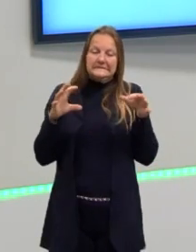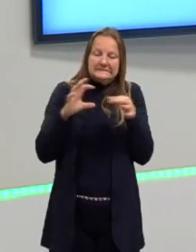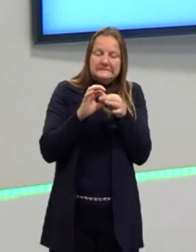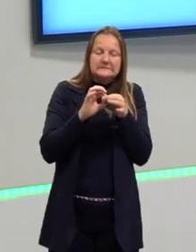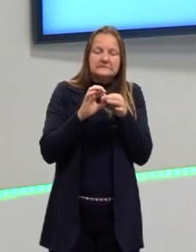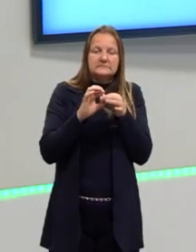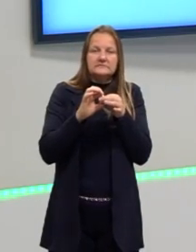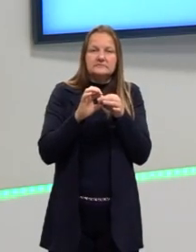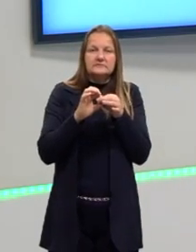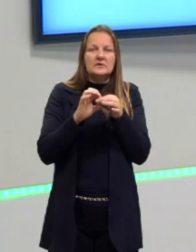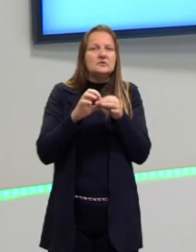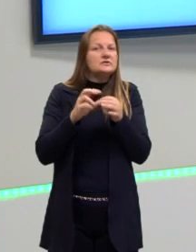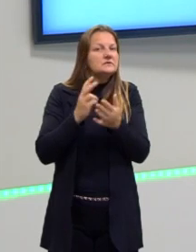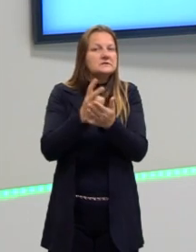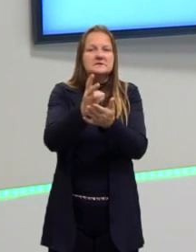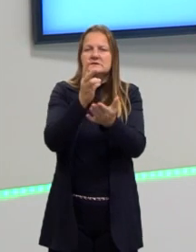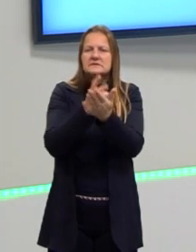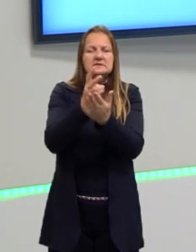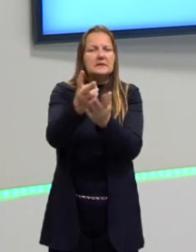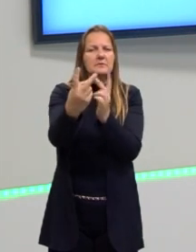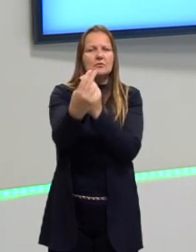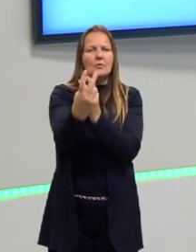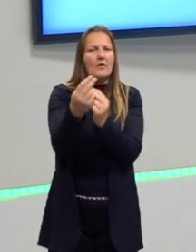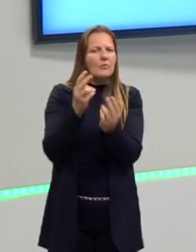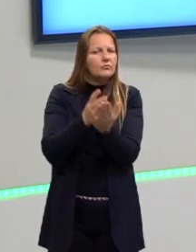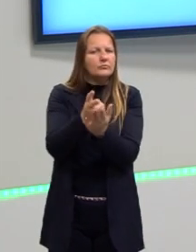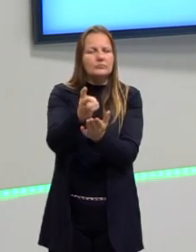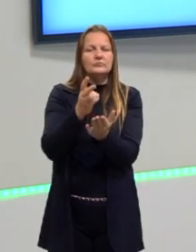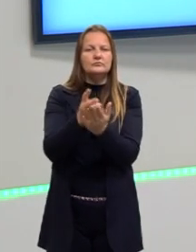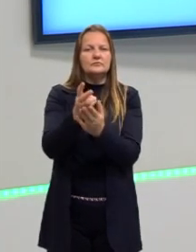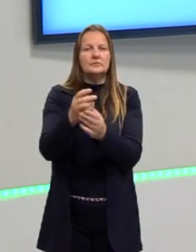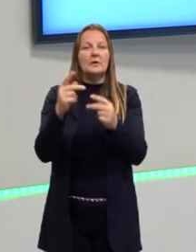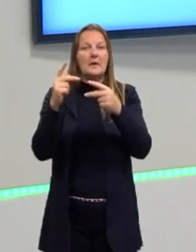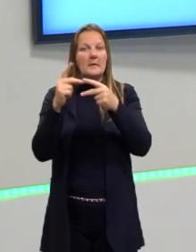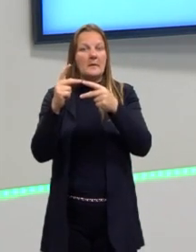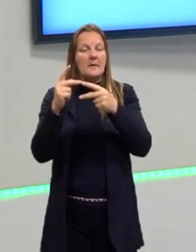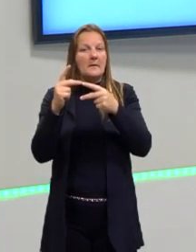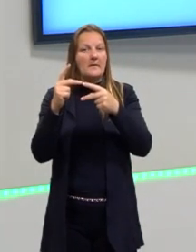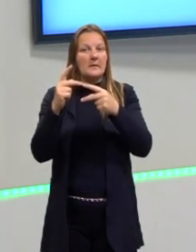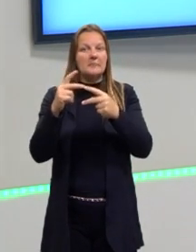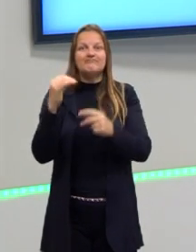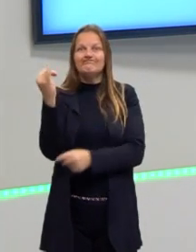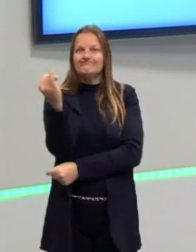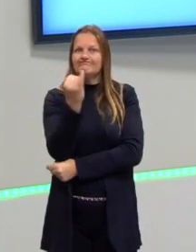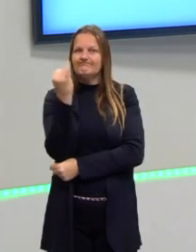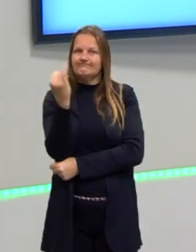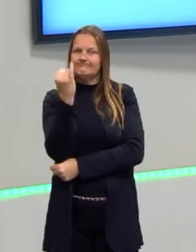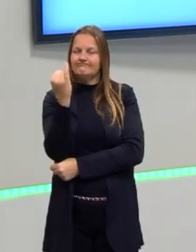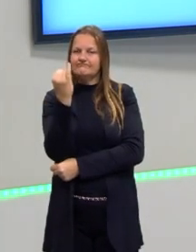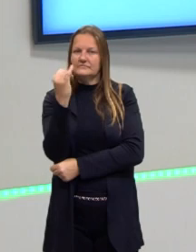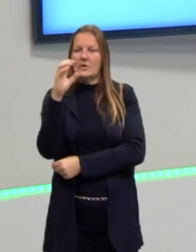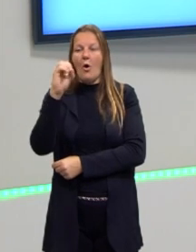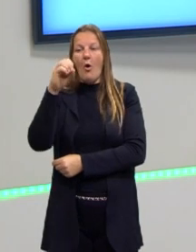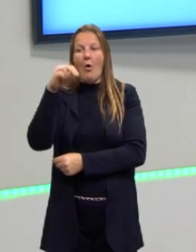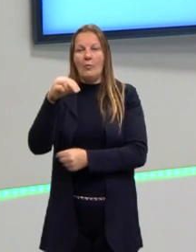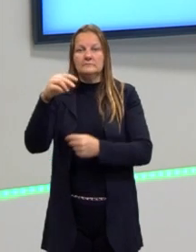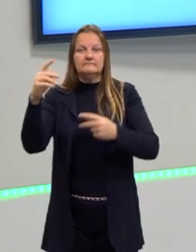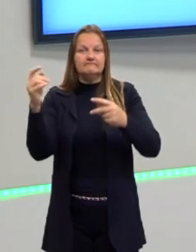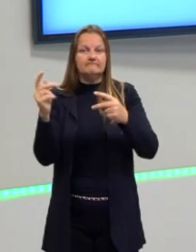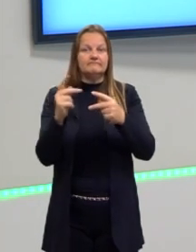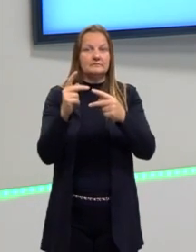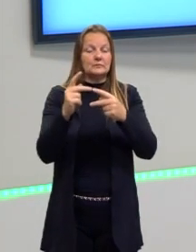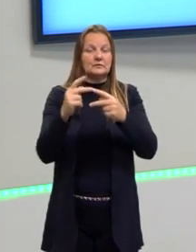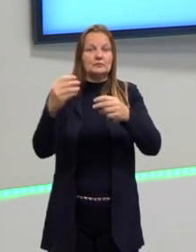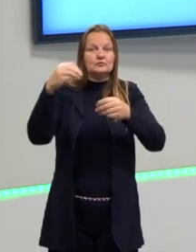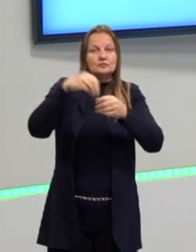visitar vira a diferença que uma preposição faz a preposição ela faz toda essa mudança por isso